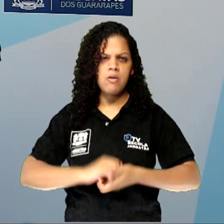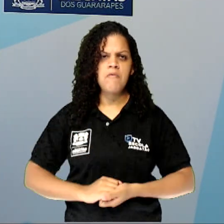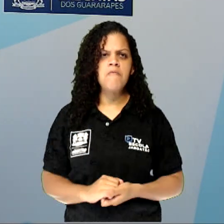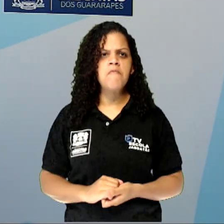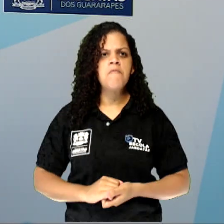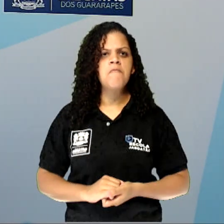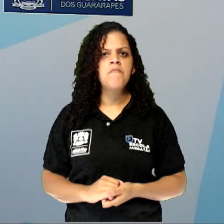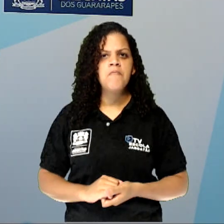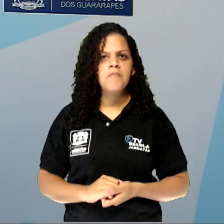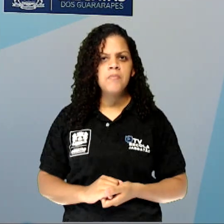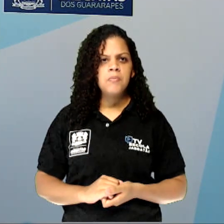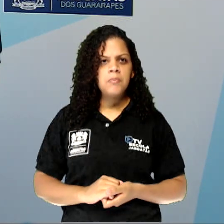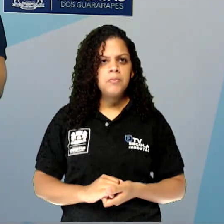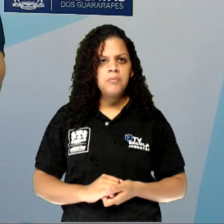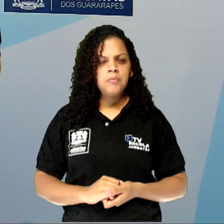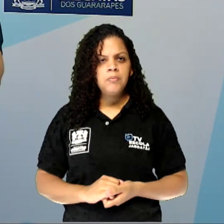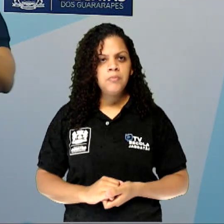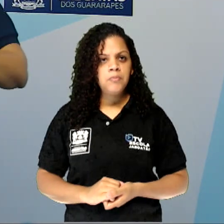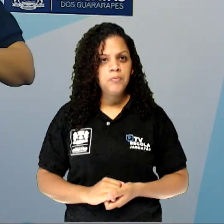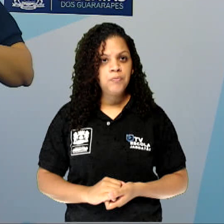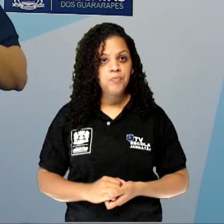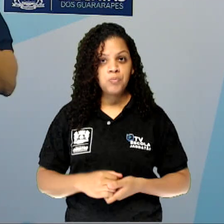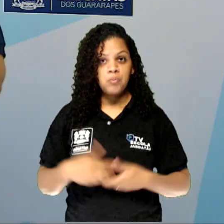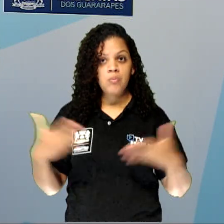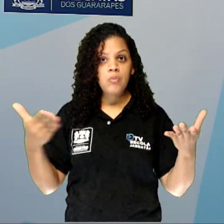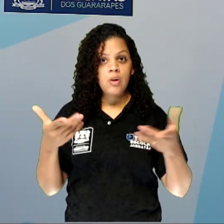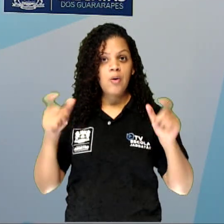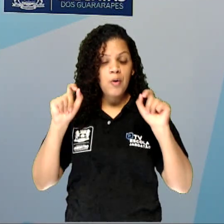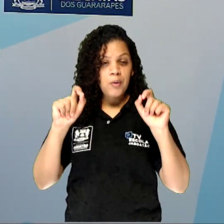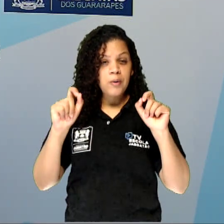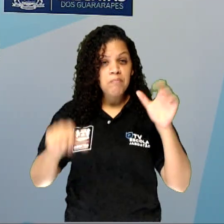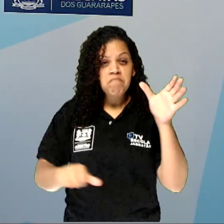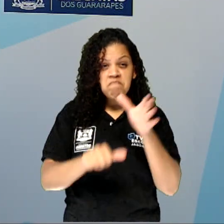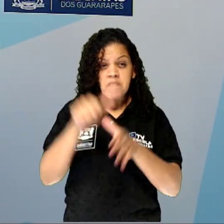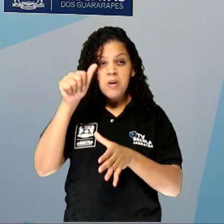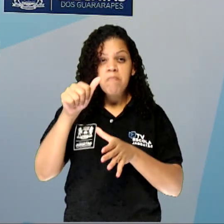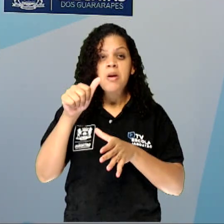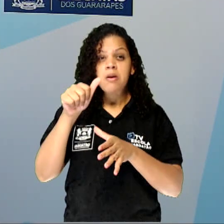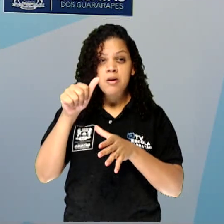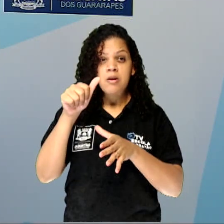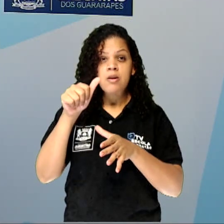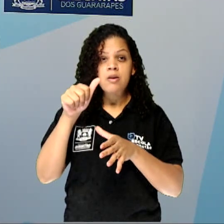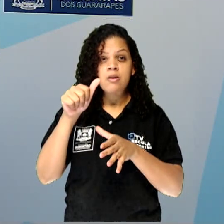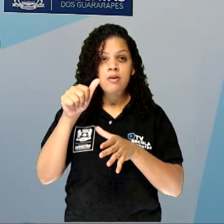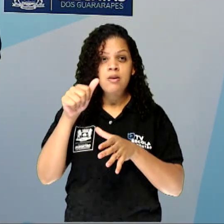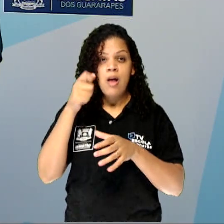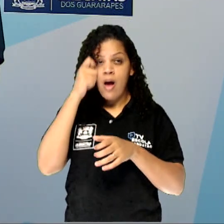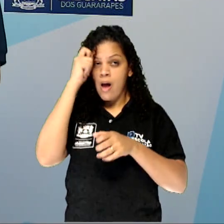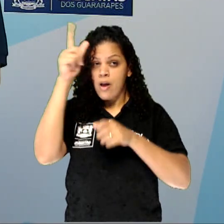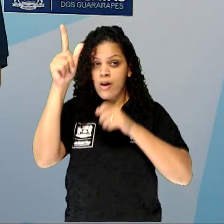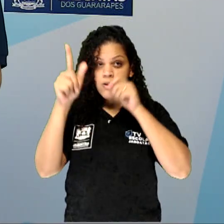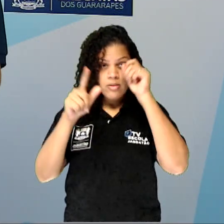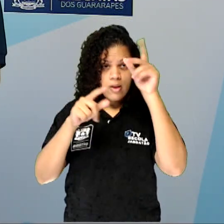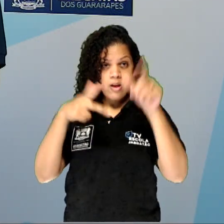enormes. Agora, a primeira manifestação de videoarte aconteceu